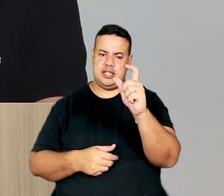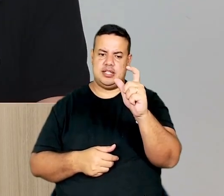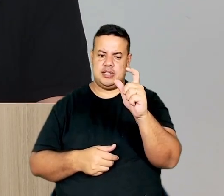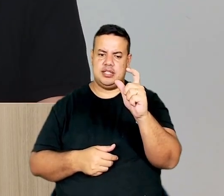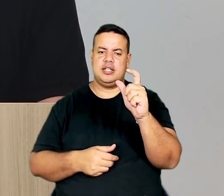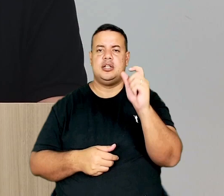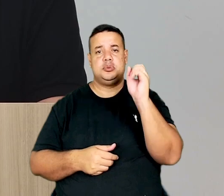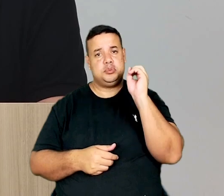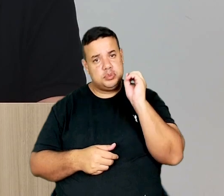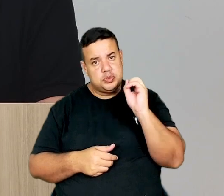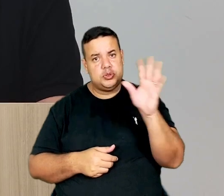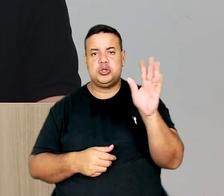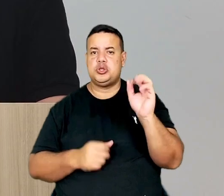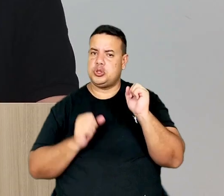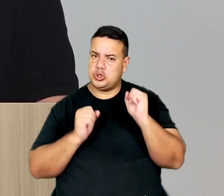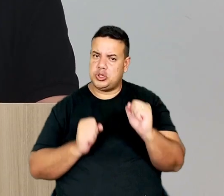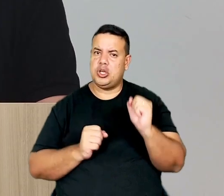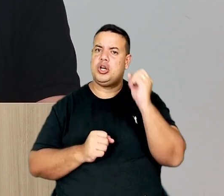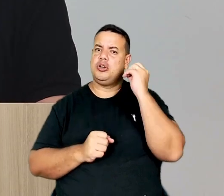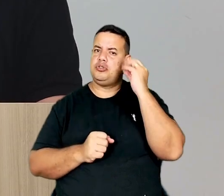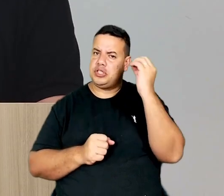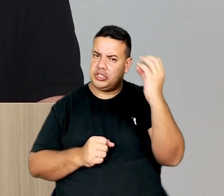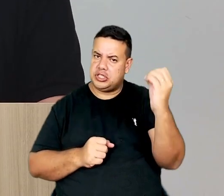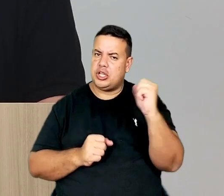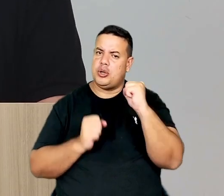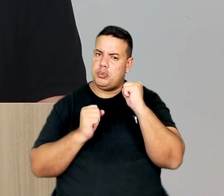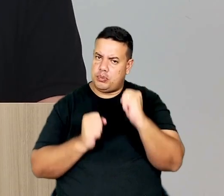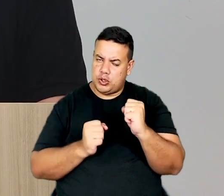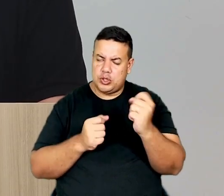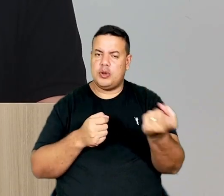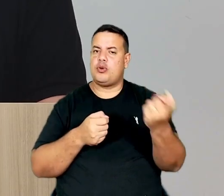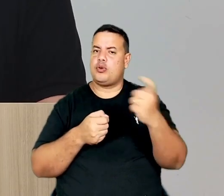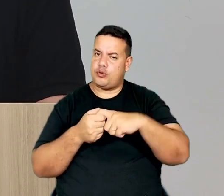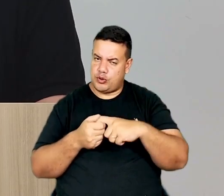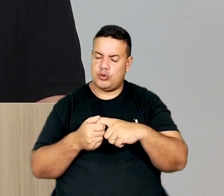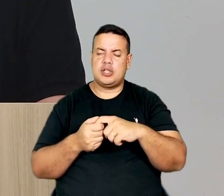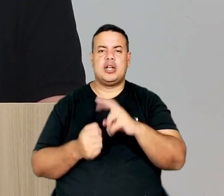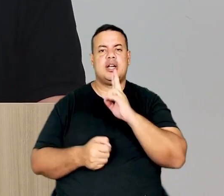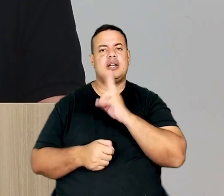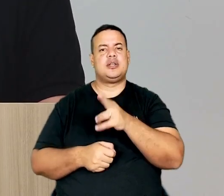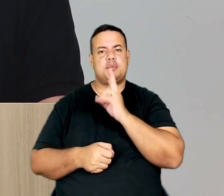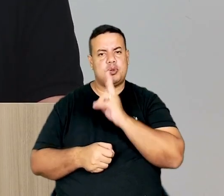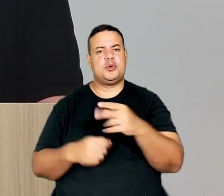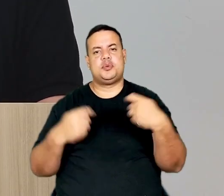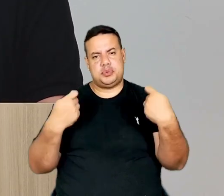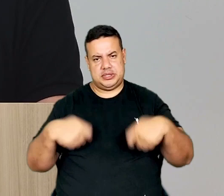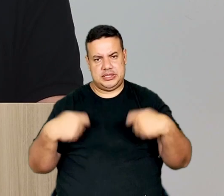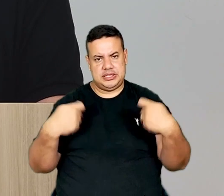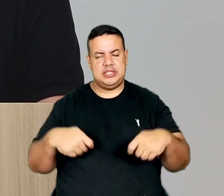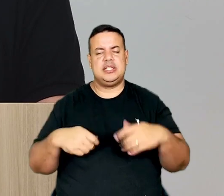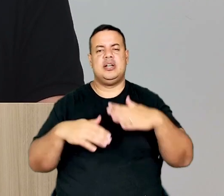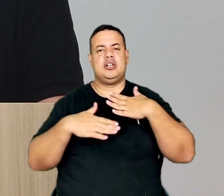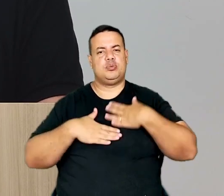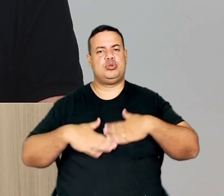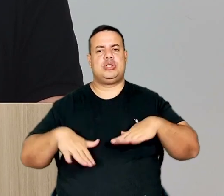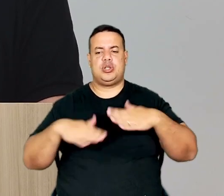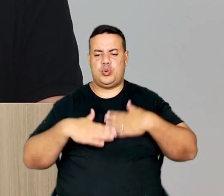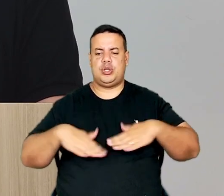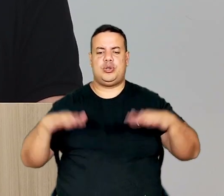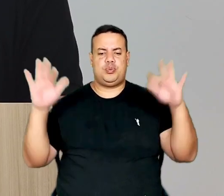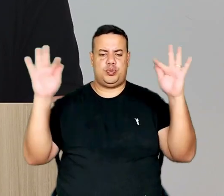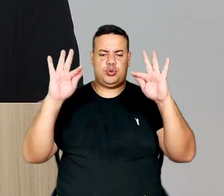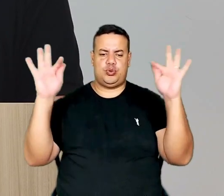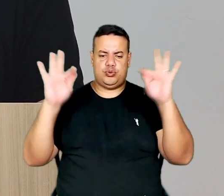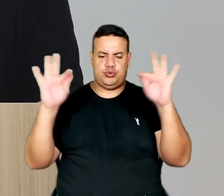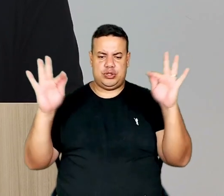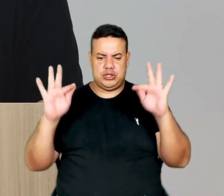sair. Viajar, pode viajar. Nós temos que trazer resultados. Então, a gente fica muito tranquilo, muito feliz quando a gente